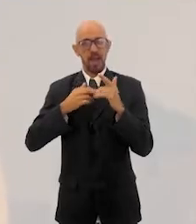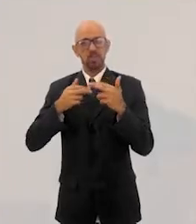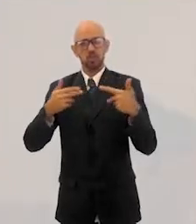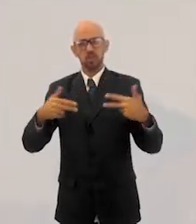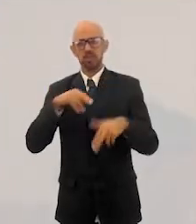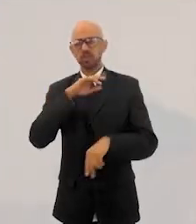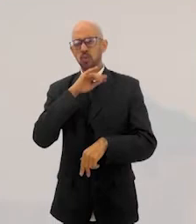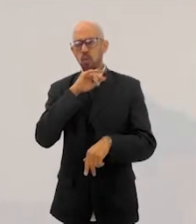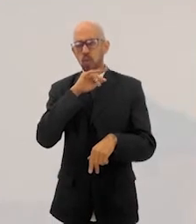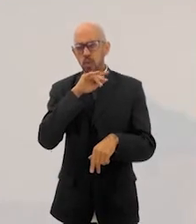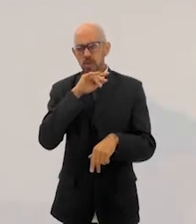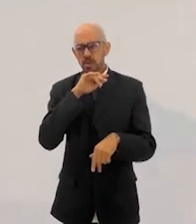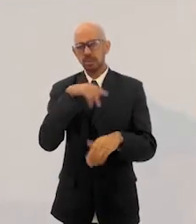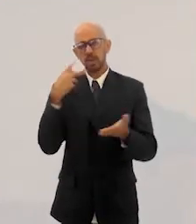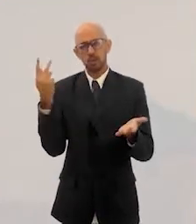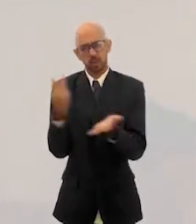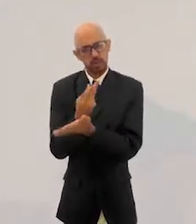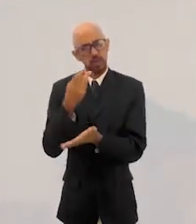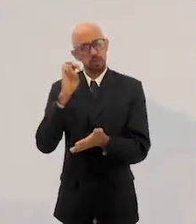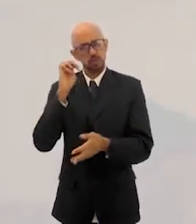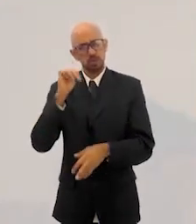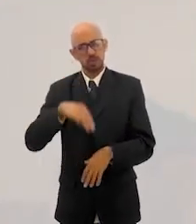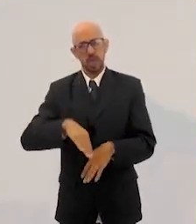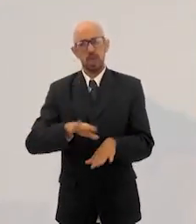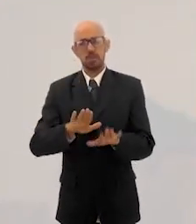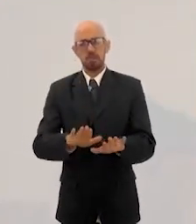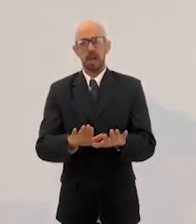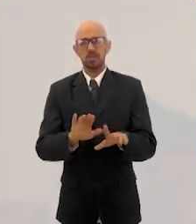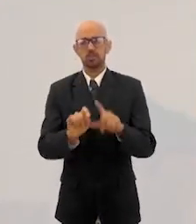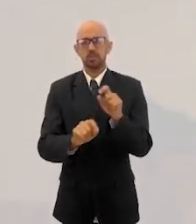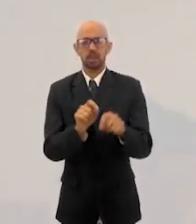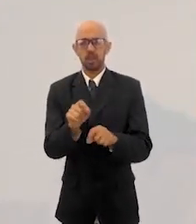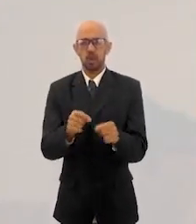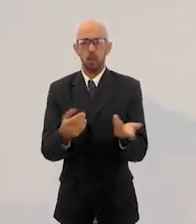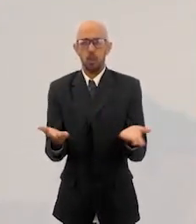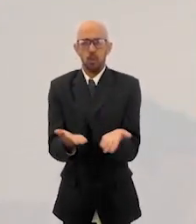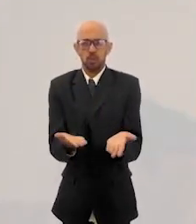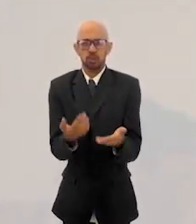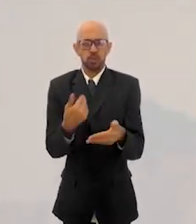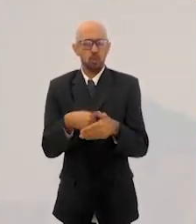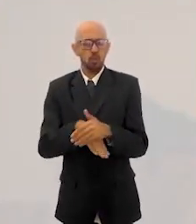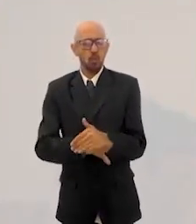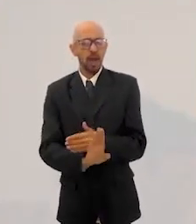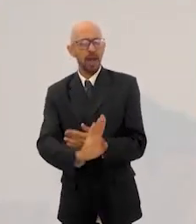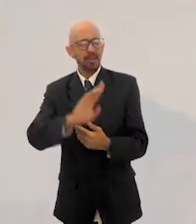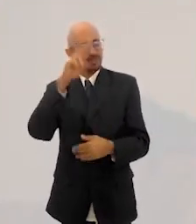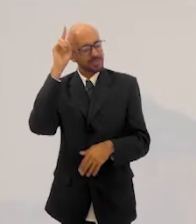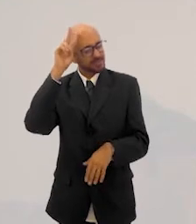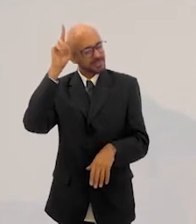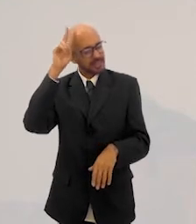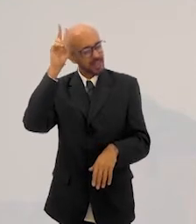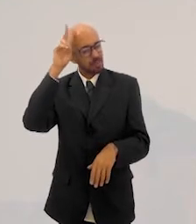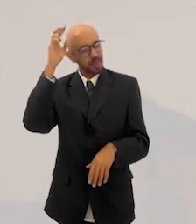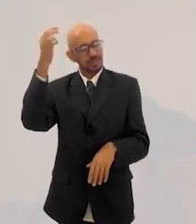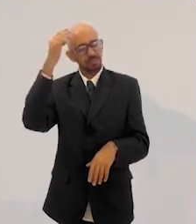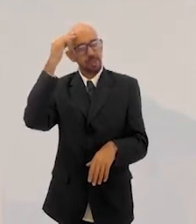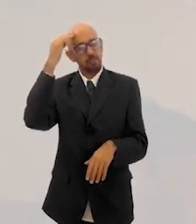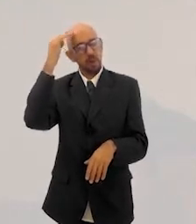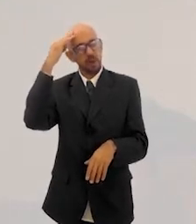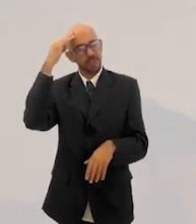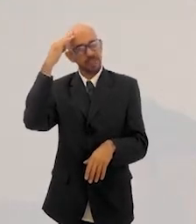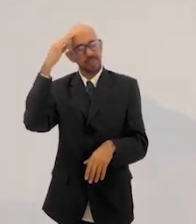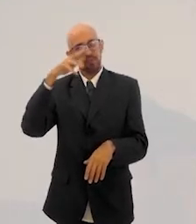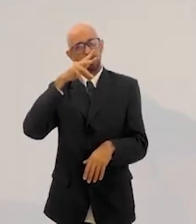ruins, as coisas tristes não foram presentes. Sim, foram presentes, mas hoje eu guardo as minhas lembranças de infância porque era tudo